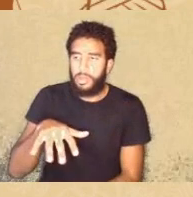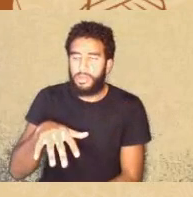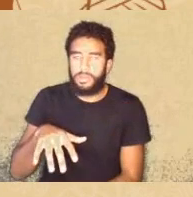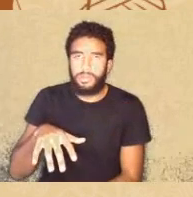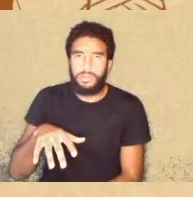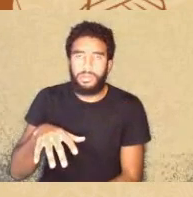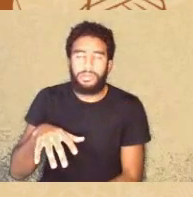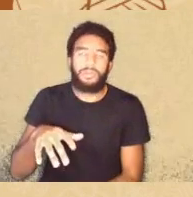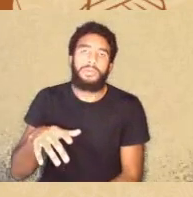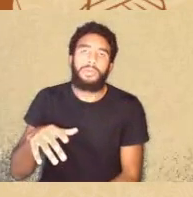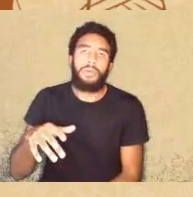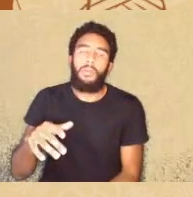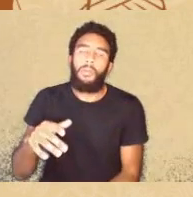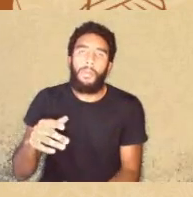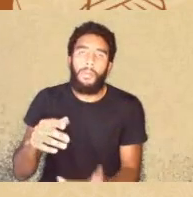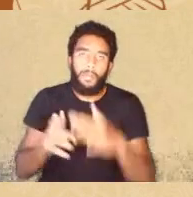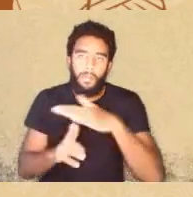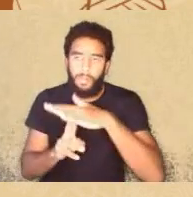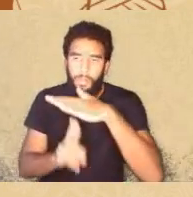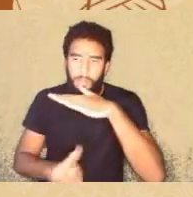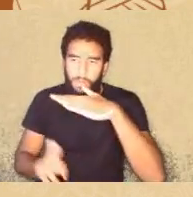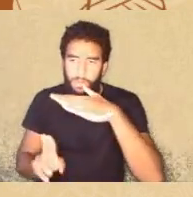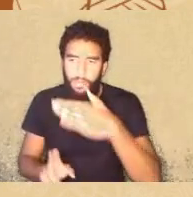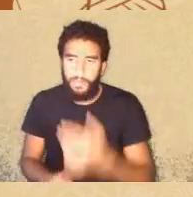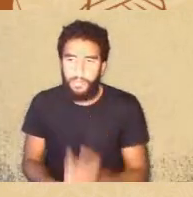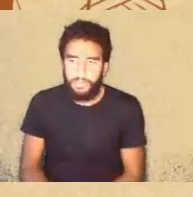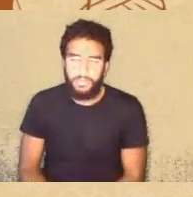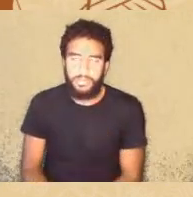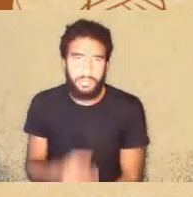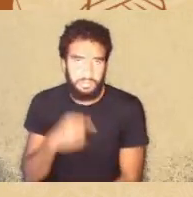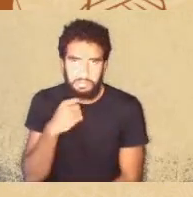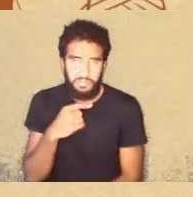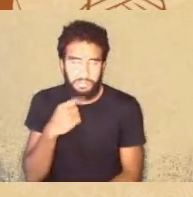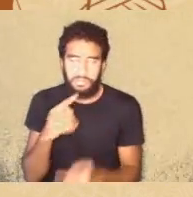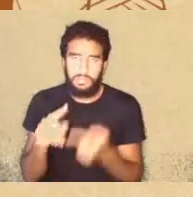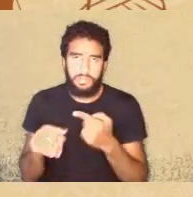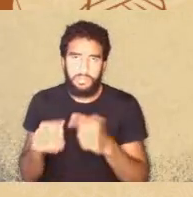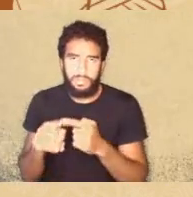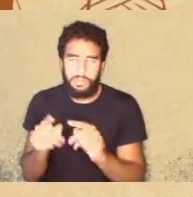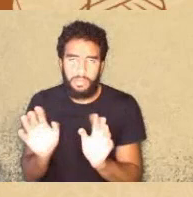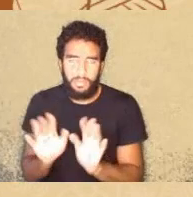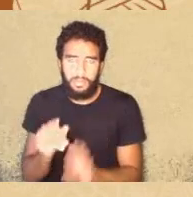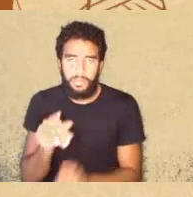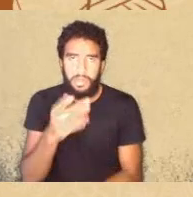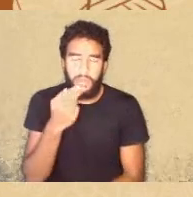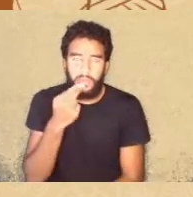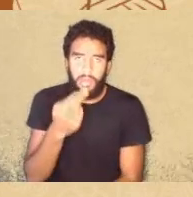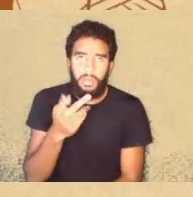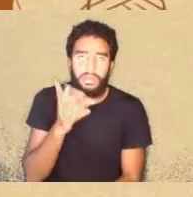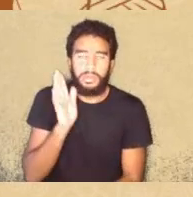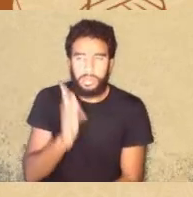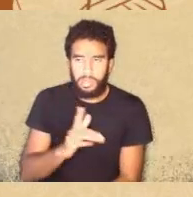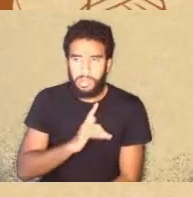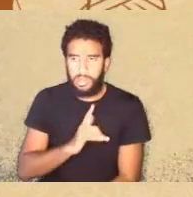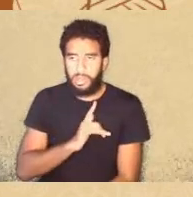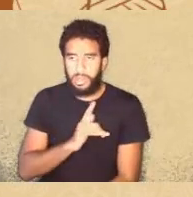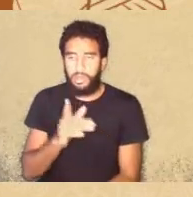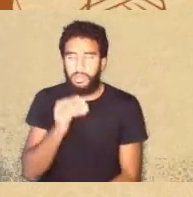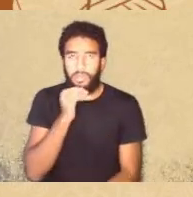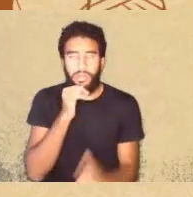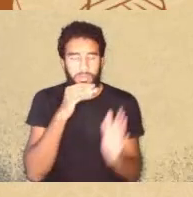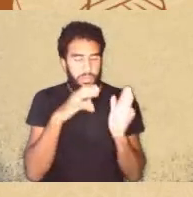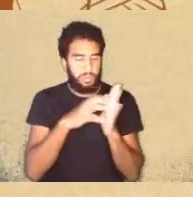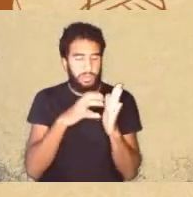ninguém necessariamente está articulando isso. E mesmo na ação afirmativa que já existe, por exemplo, dos concursos públicos,